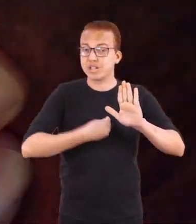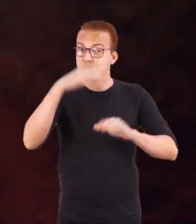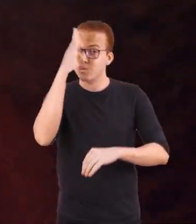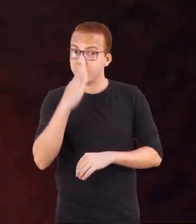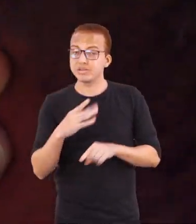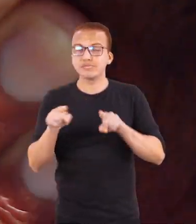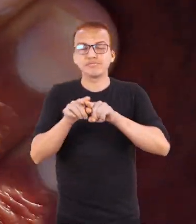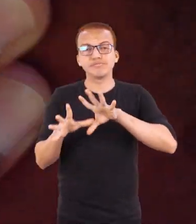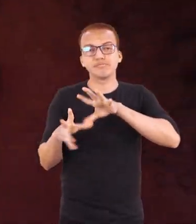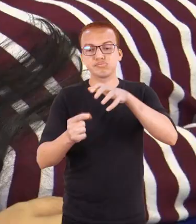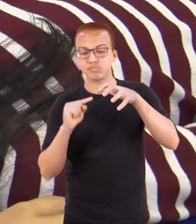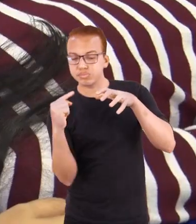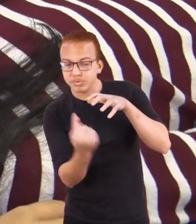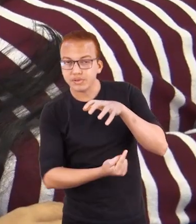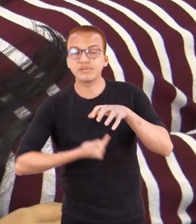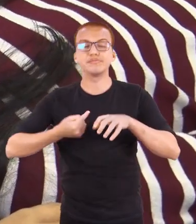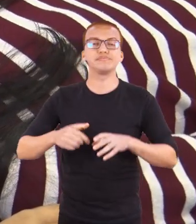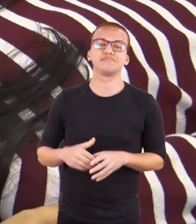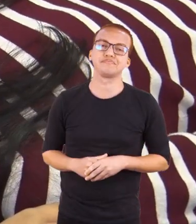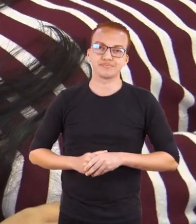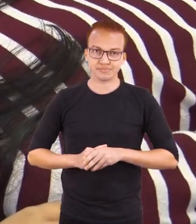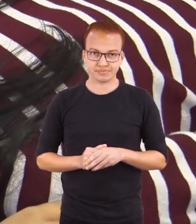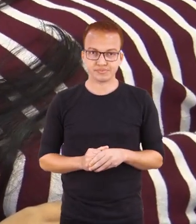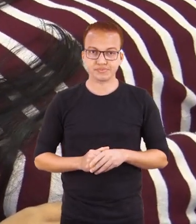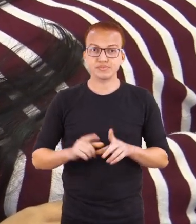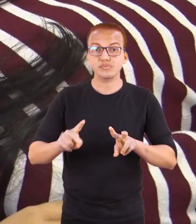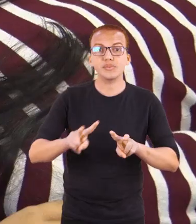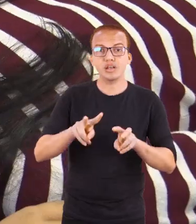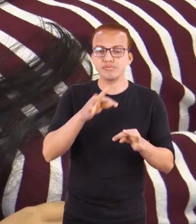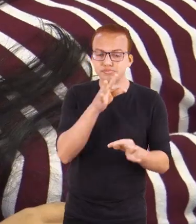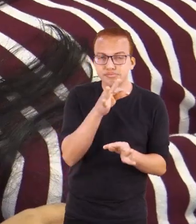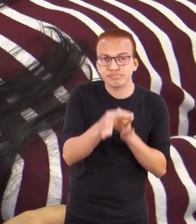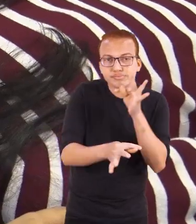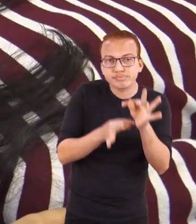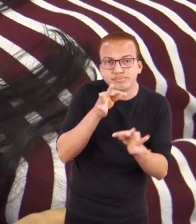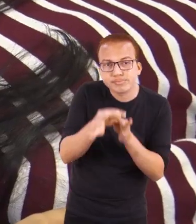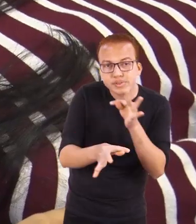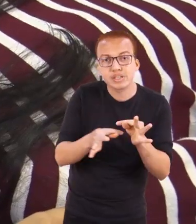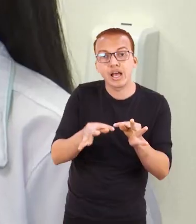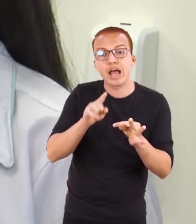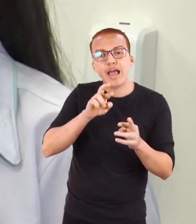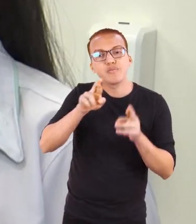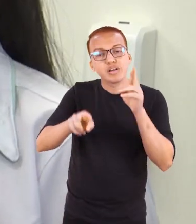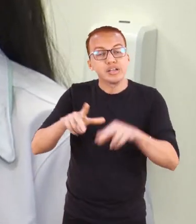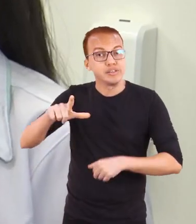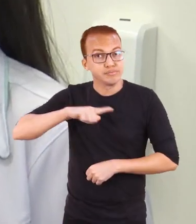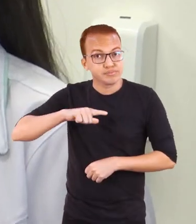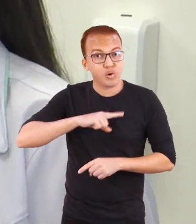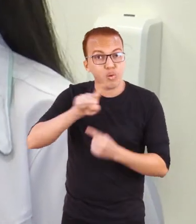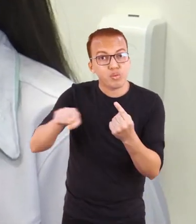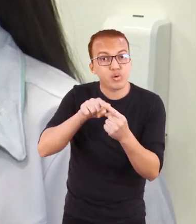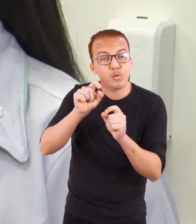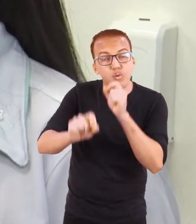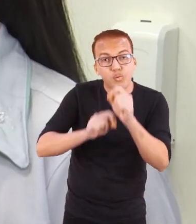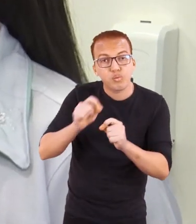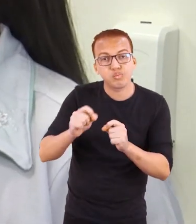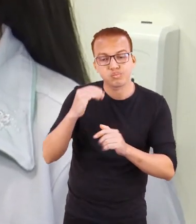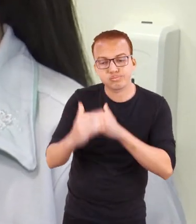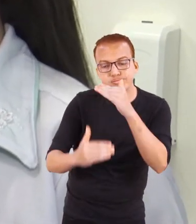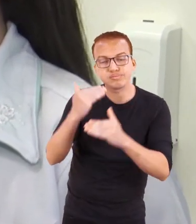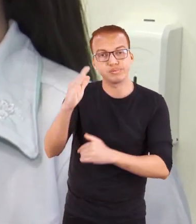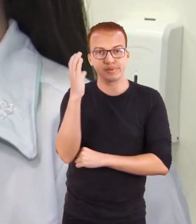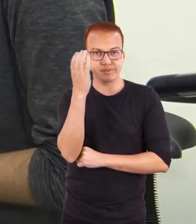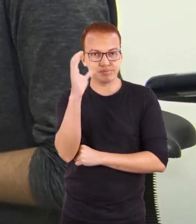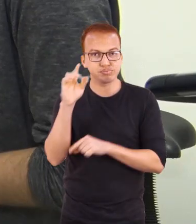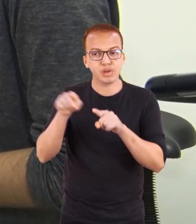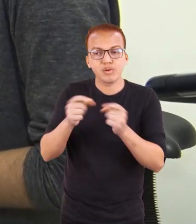prevalente no Brasil e no mundo com os resultados da aplicação do tratamento fisioterapêutico o objetivo é fazer assim ser avançar